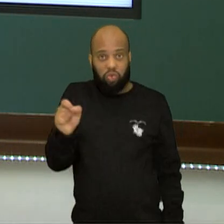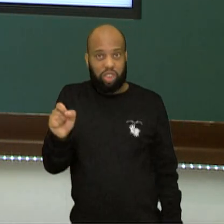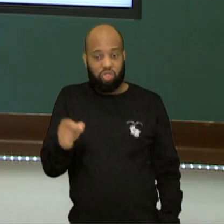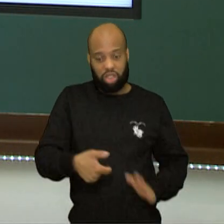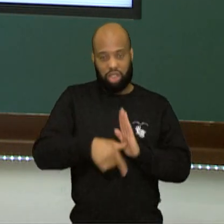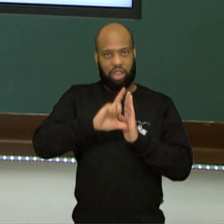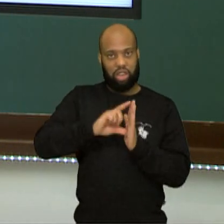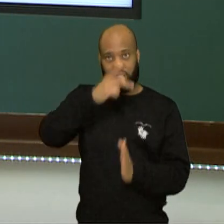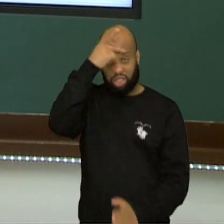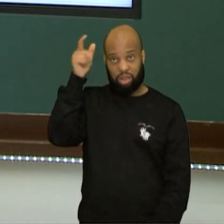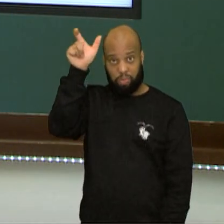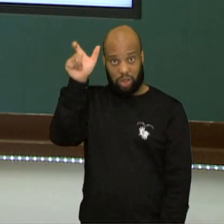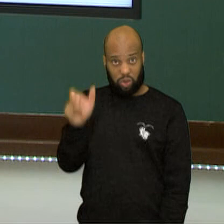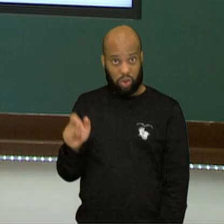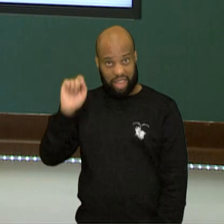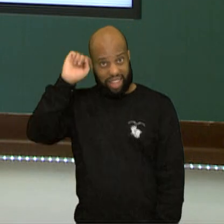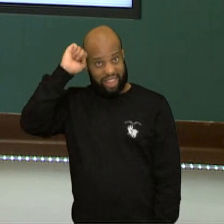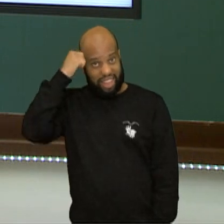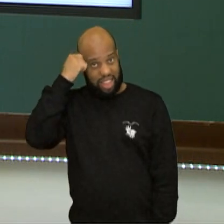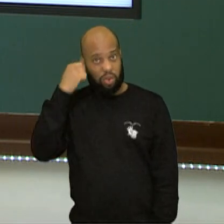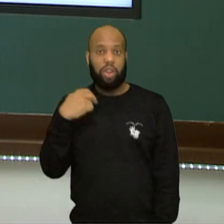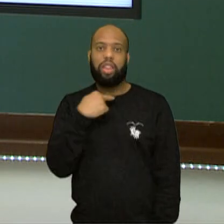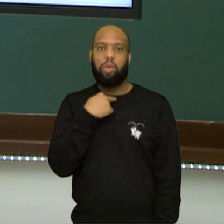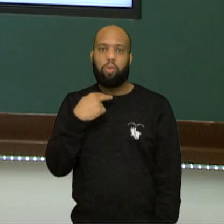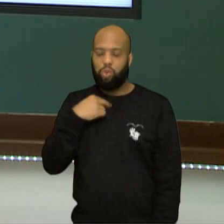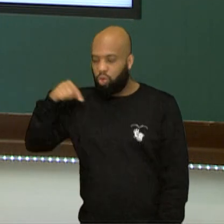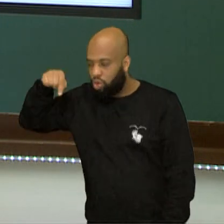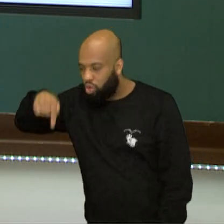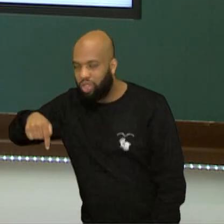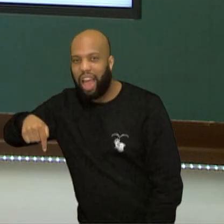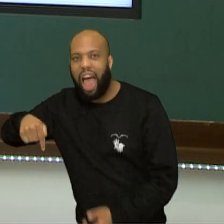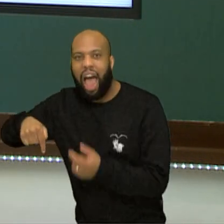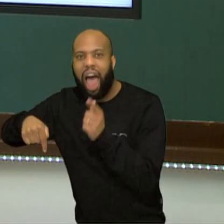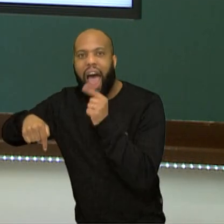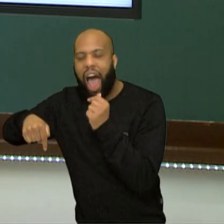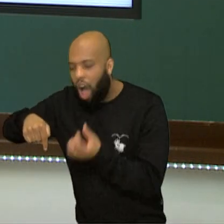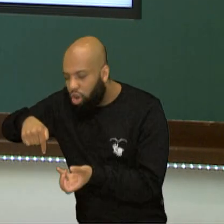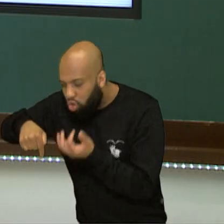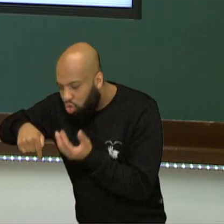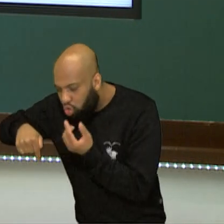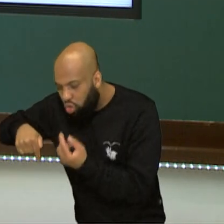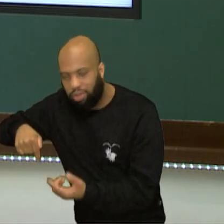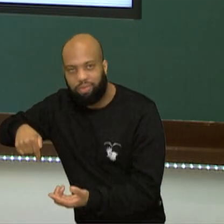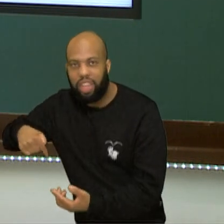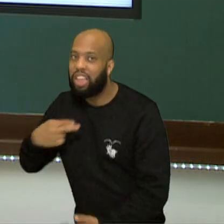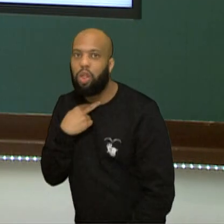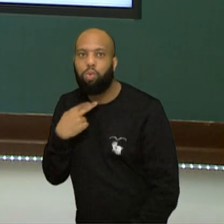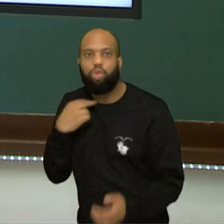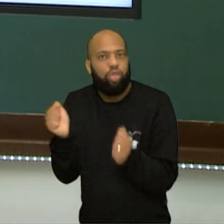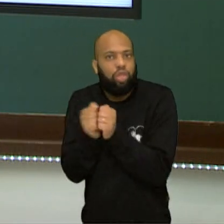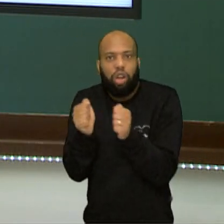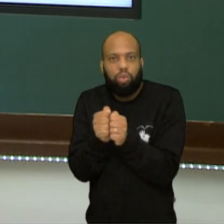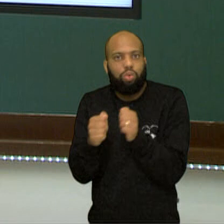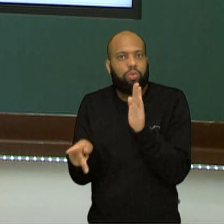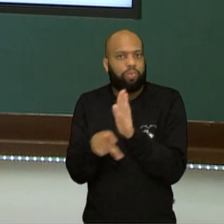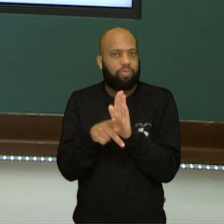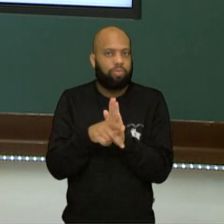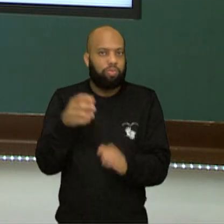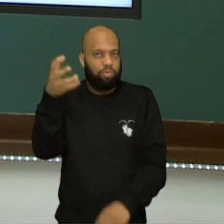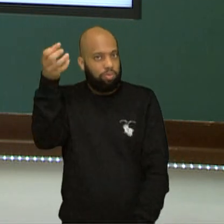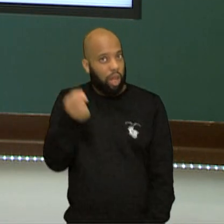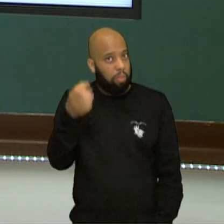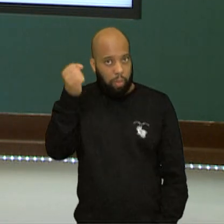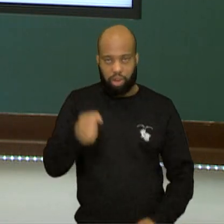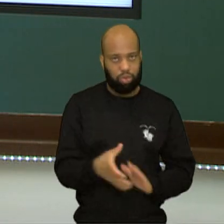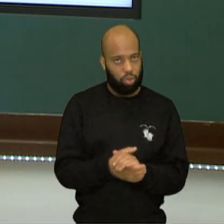poderia beber no mesmo bebedouro que um branco, não podia estudar na mesma escola. Então isso era o apartheid que estava